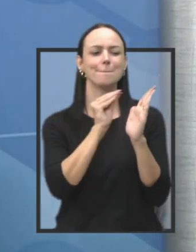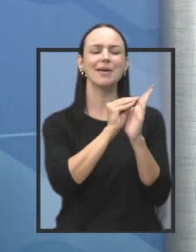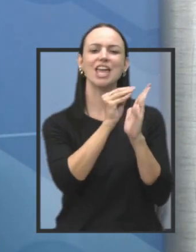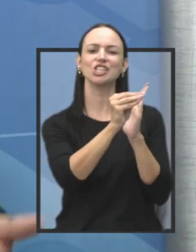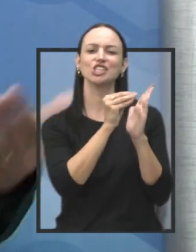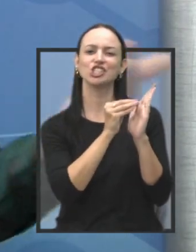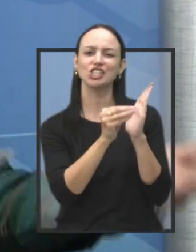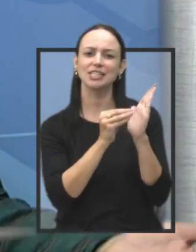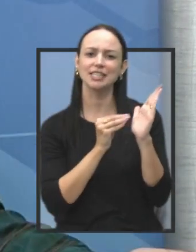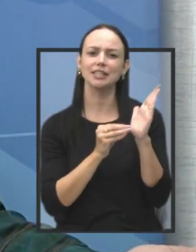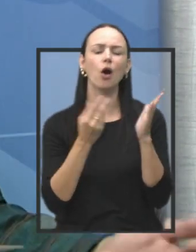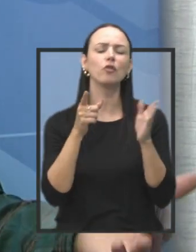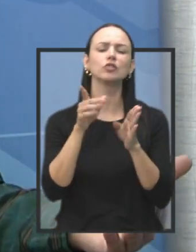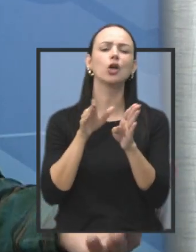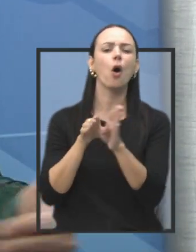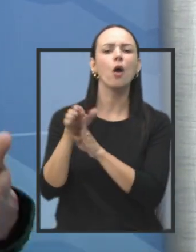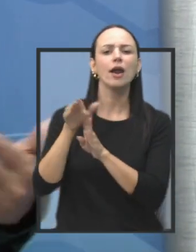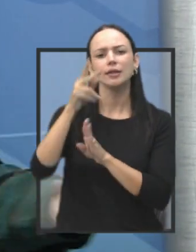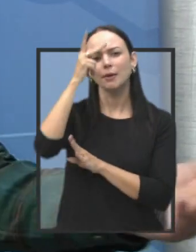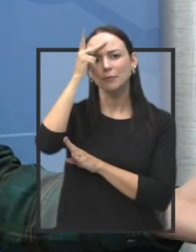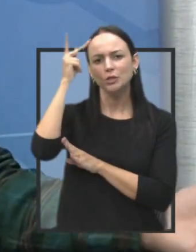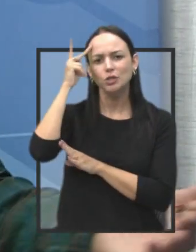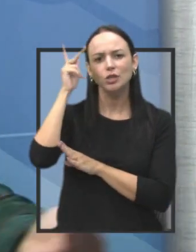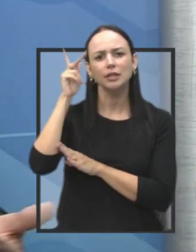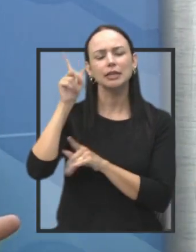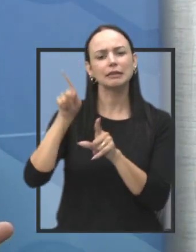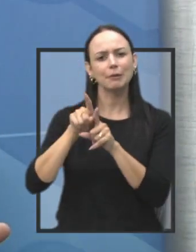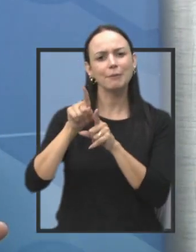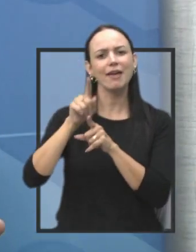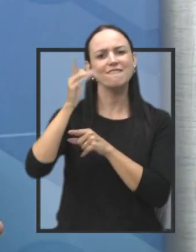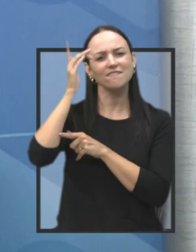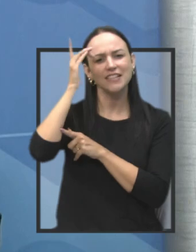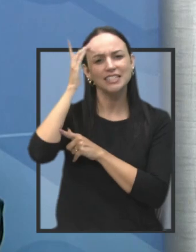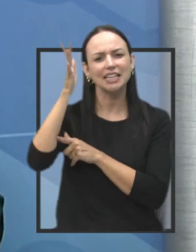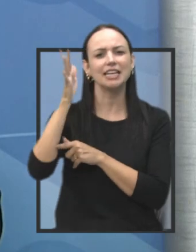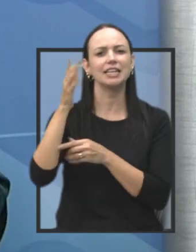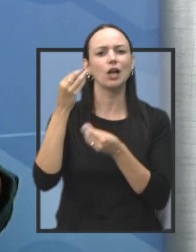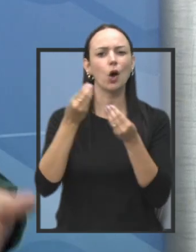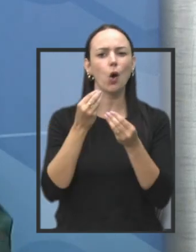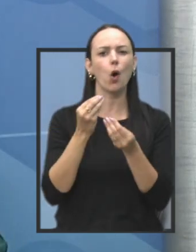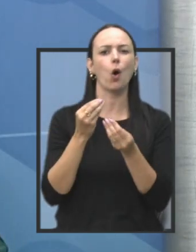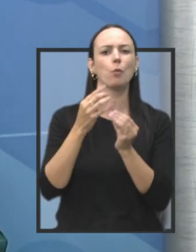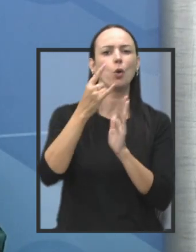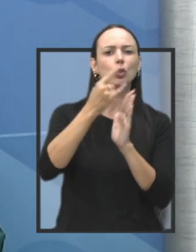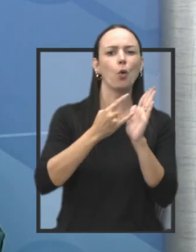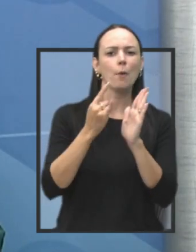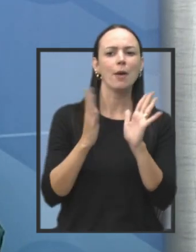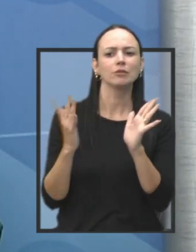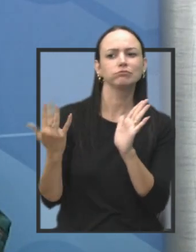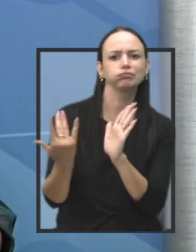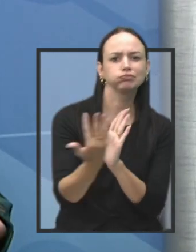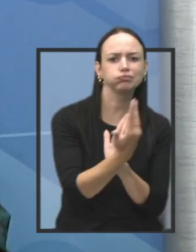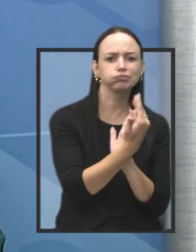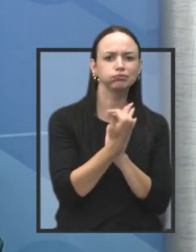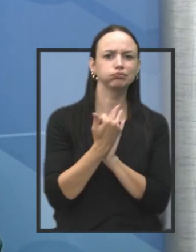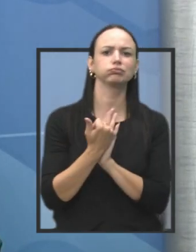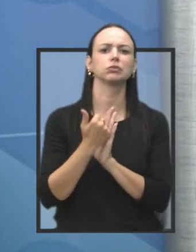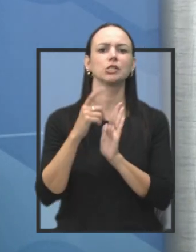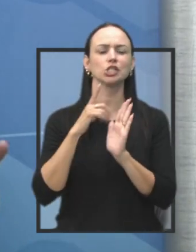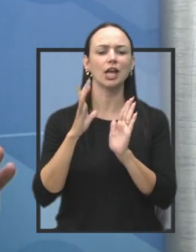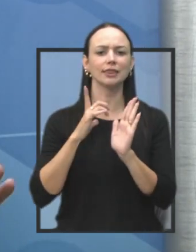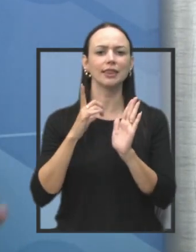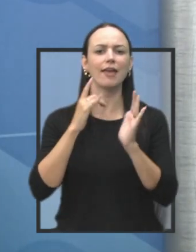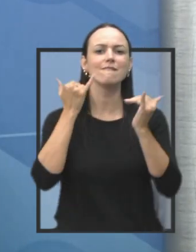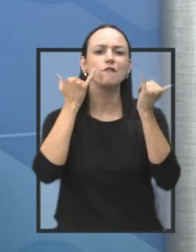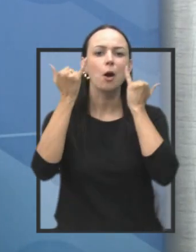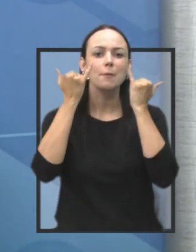né? Facilita também nessa questão da reunião da documentação, porque já vem algumas informações já pré-disponibilizadas pelo